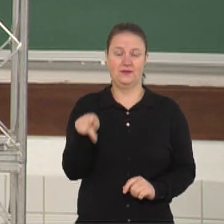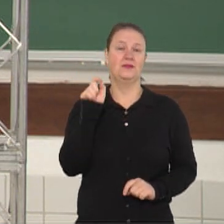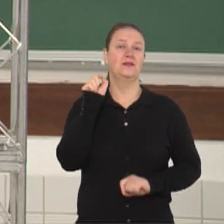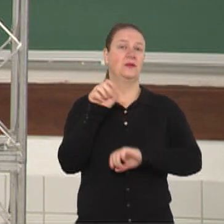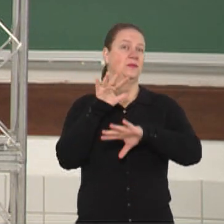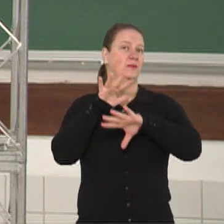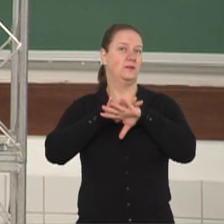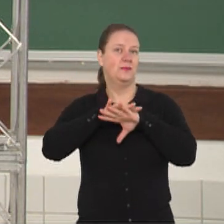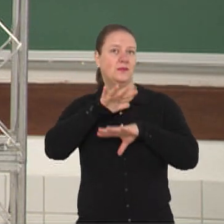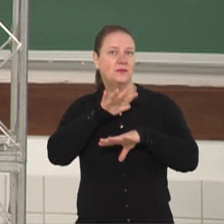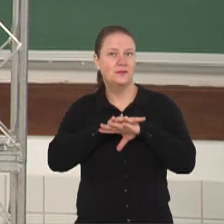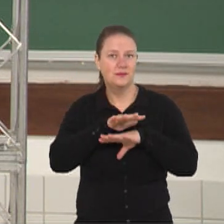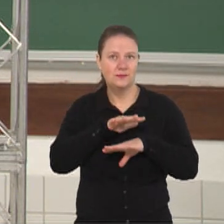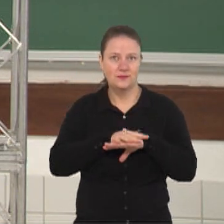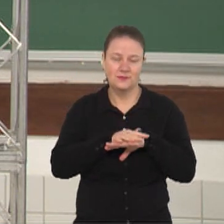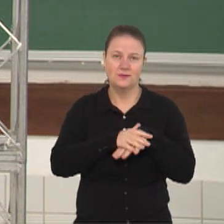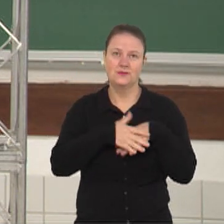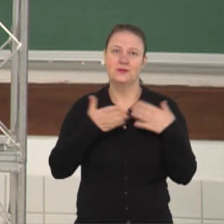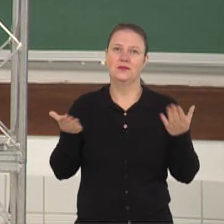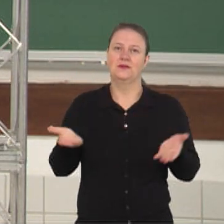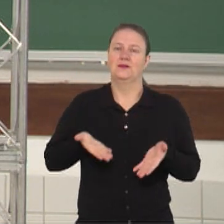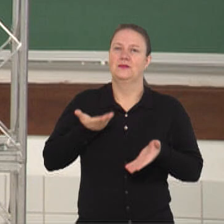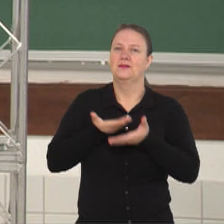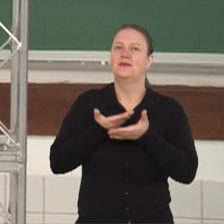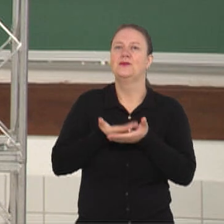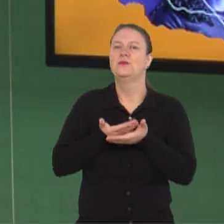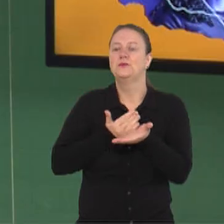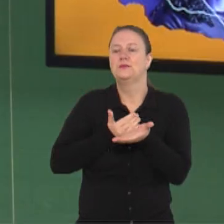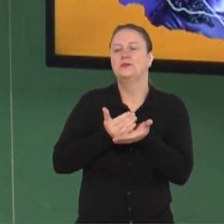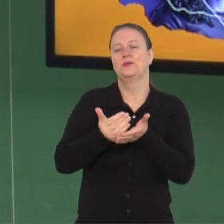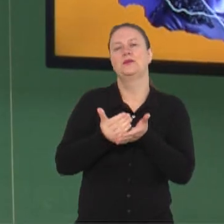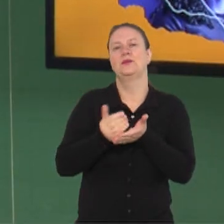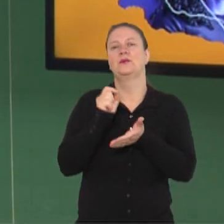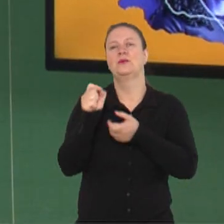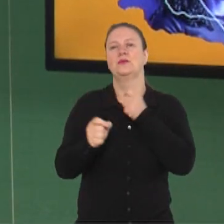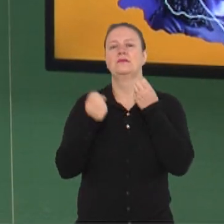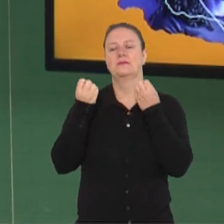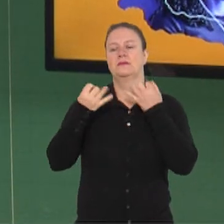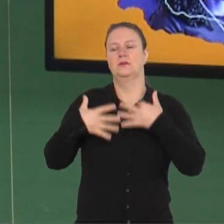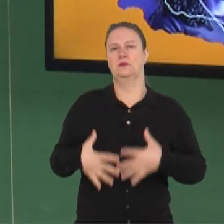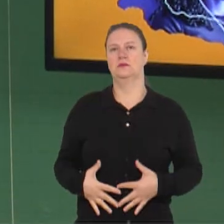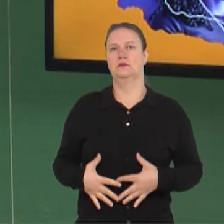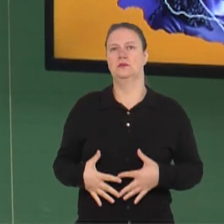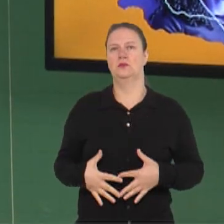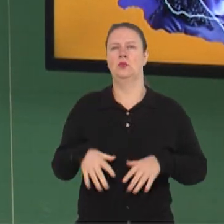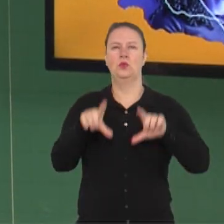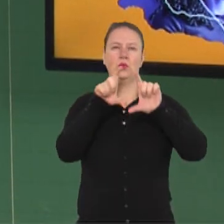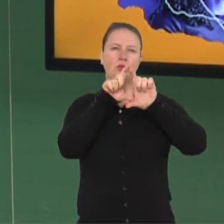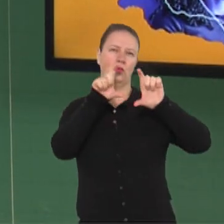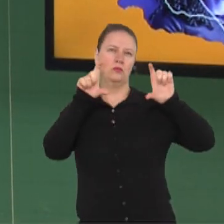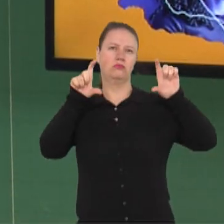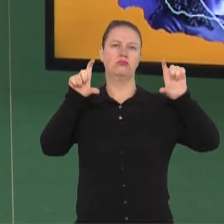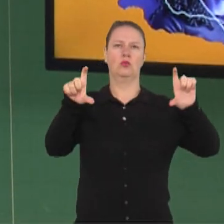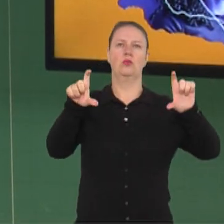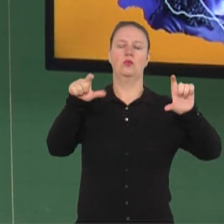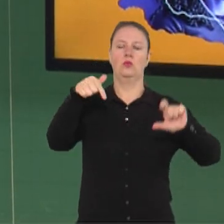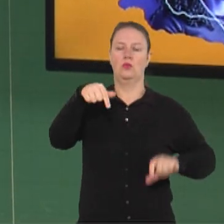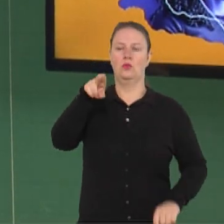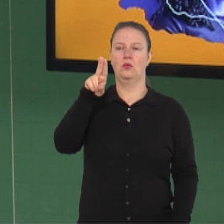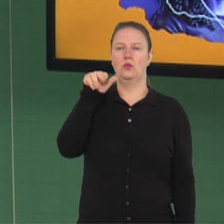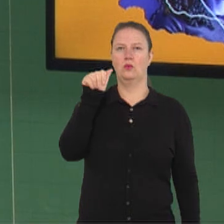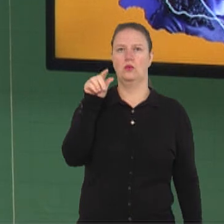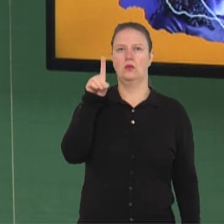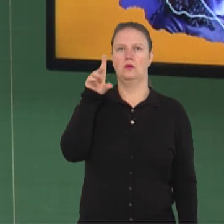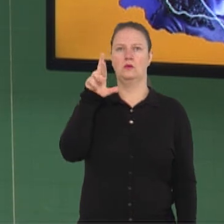de matemática e nessa aula nós vamos começar a falar da função quadrática. A